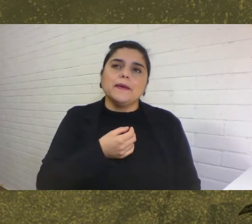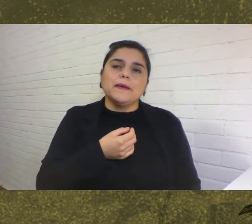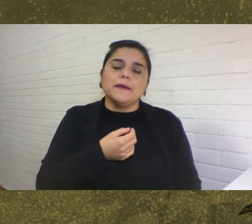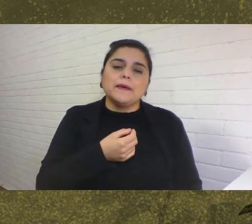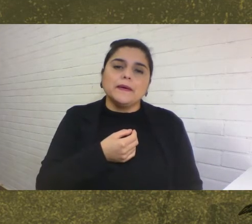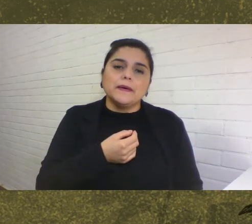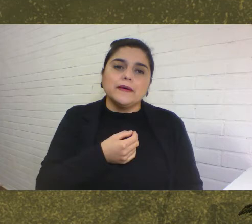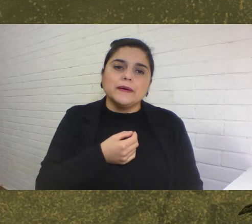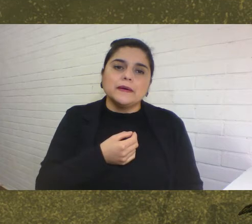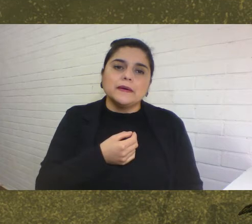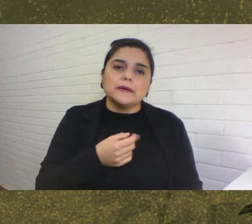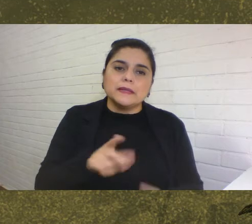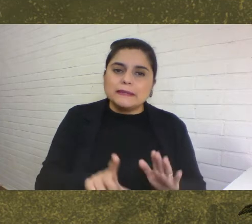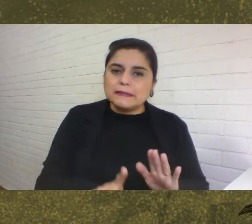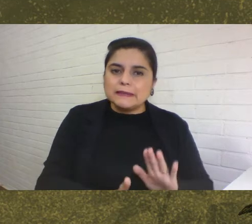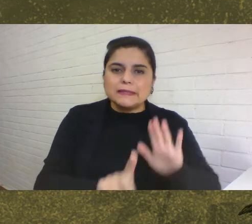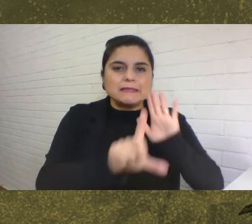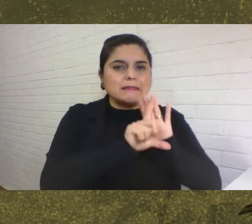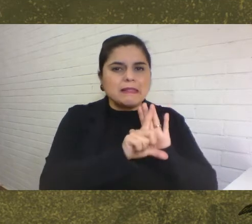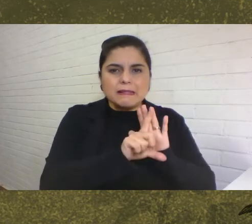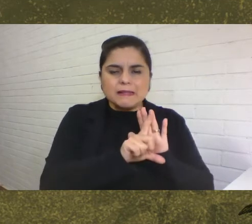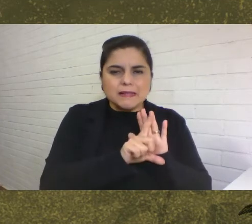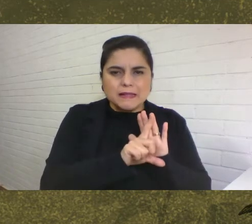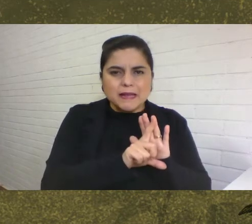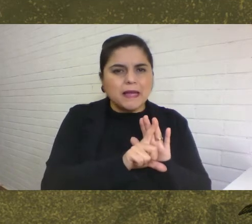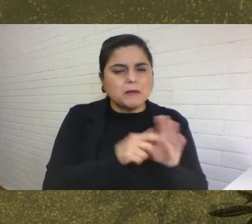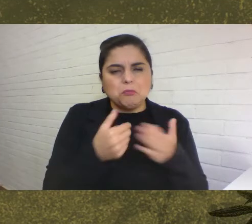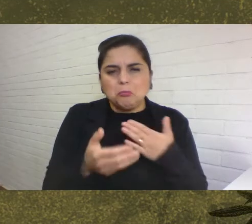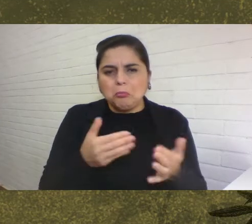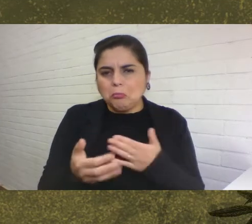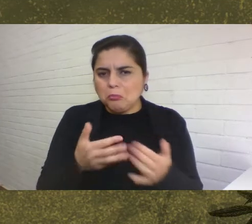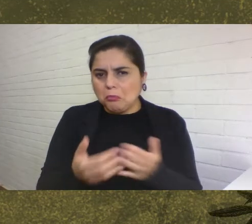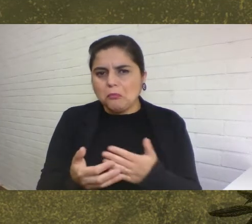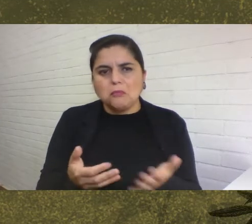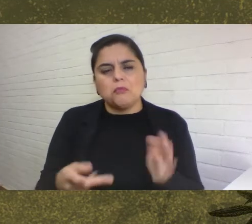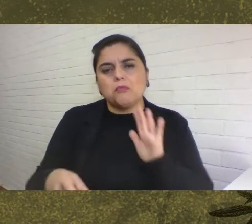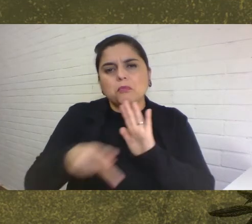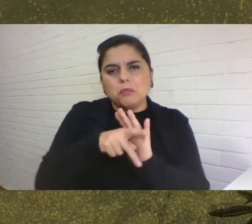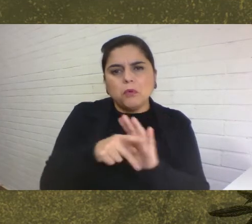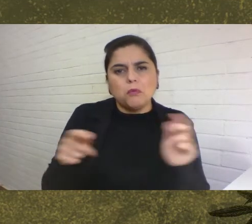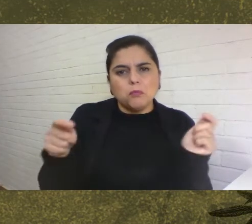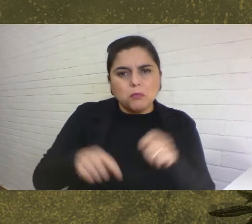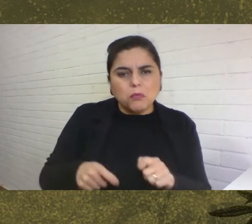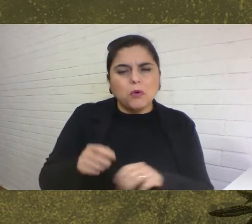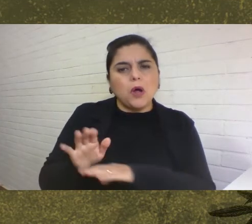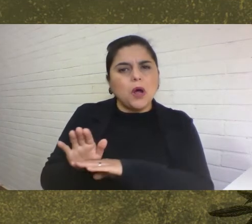estabelecido por lei, independentemente do critério que nos possa conduzir